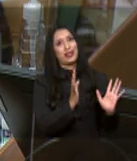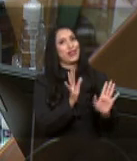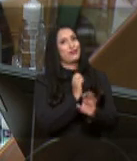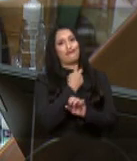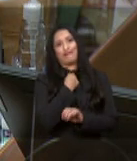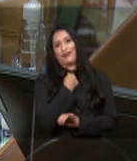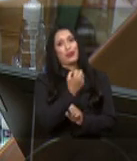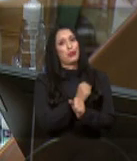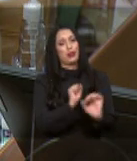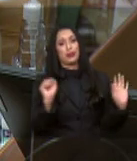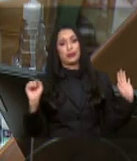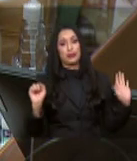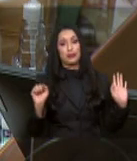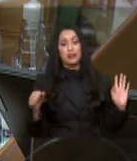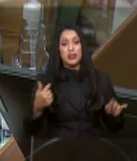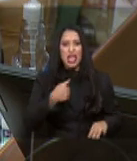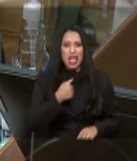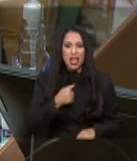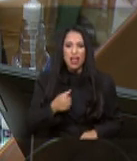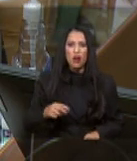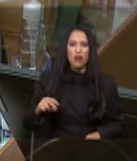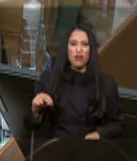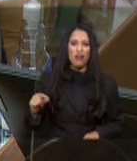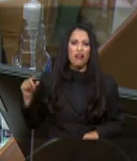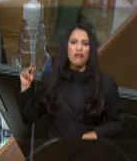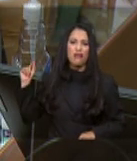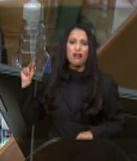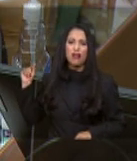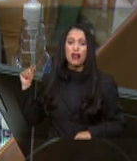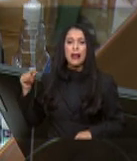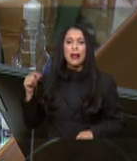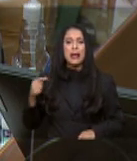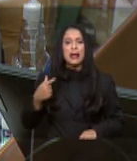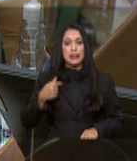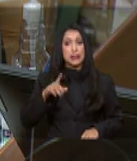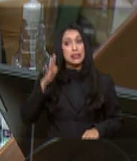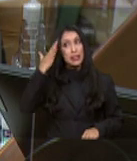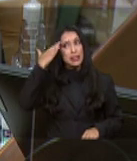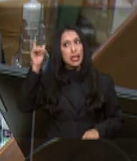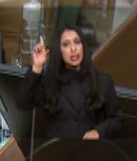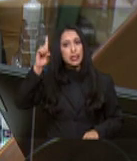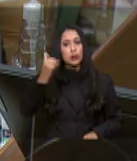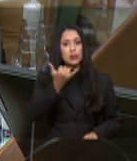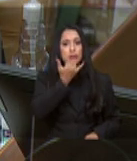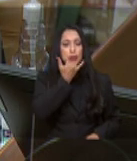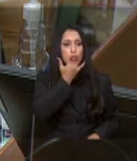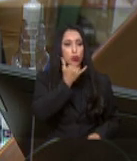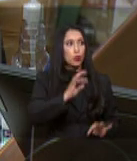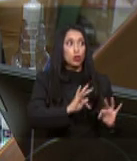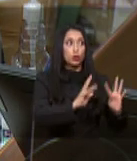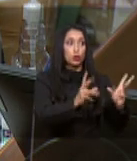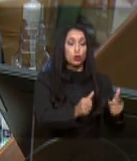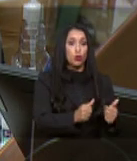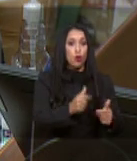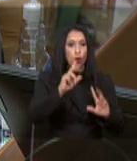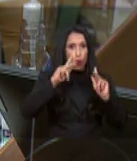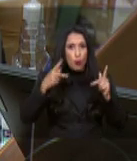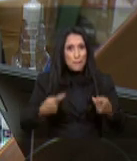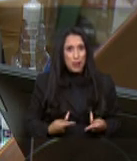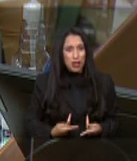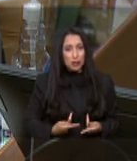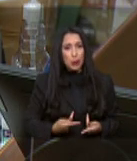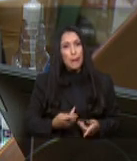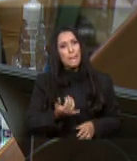Eu, desde muito cedo, presidente, escutei que Deus perdoa tudo. O ser humano perdoa às vezes, a natureza não